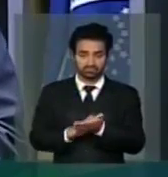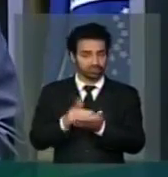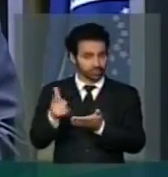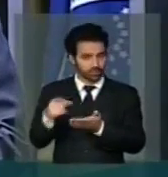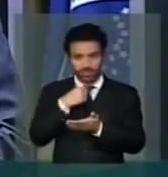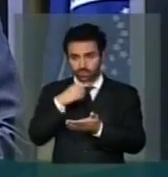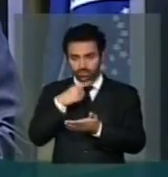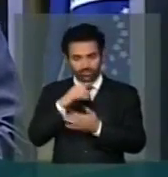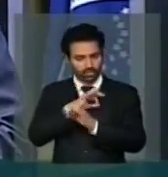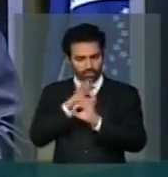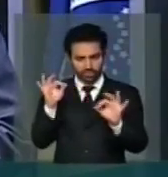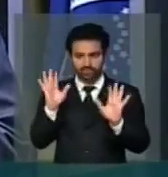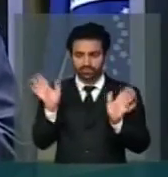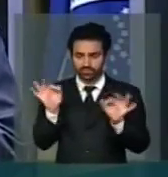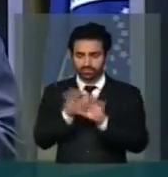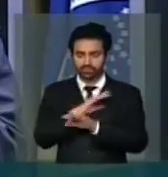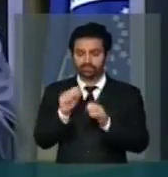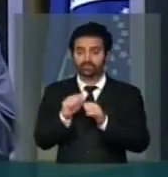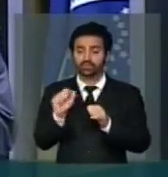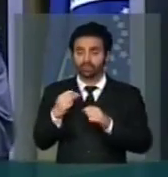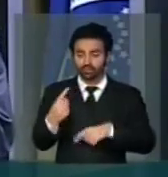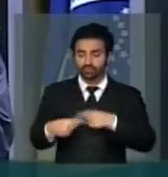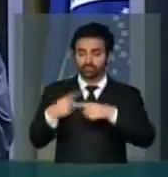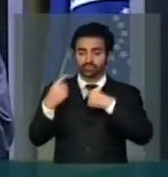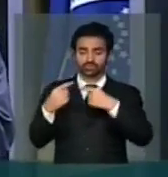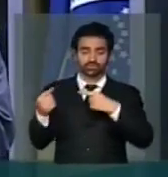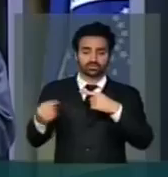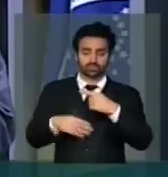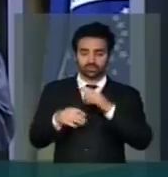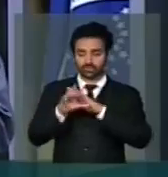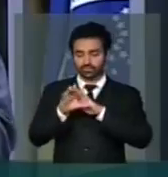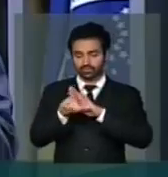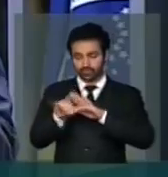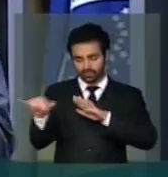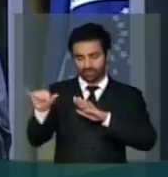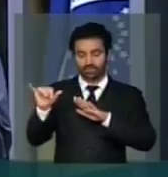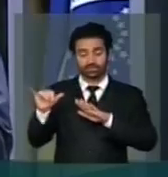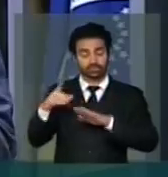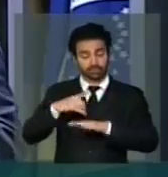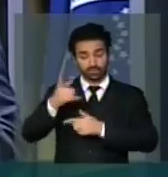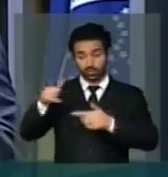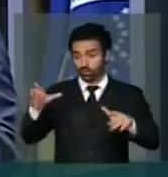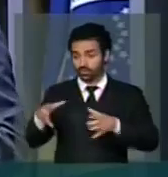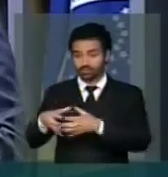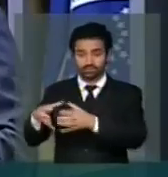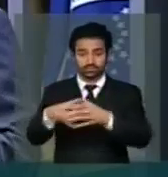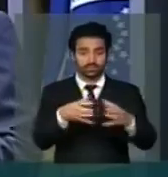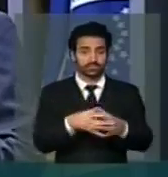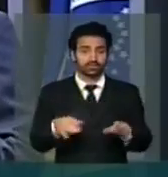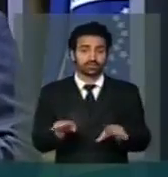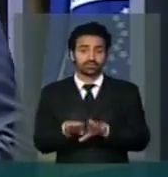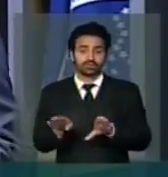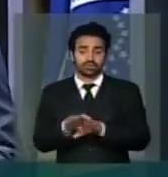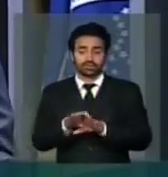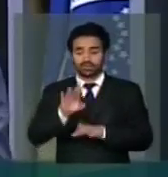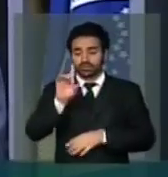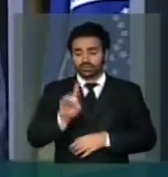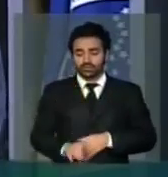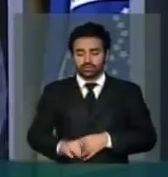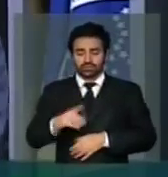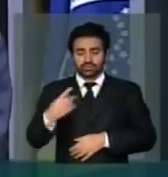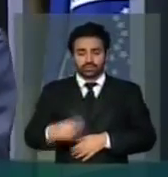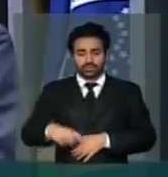dúvidas, proporcionou a evolução da legislação relacionada, envolvendo outras áreas, inclusive, do nosso direito